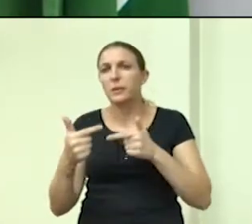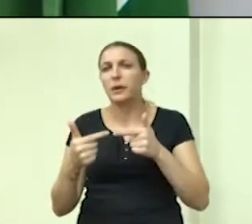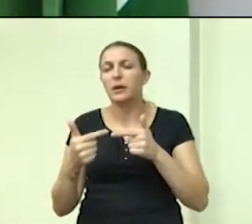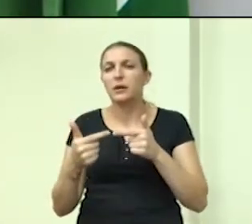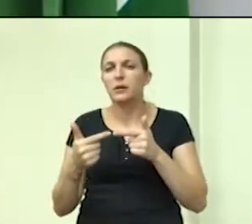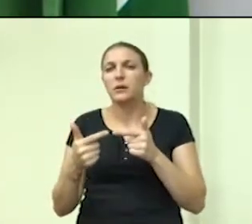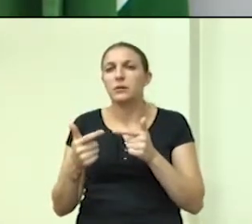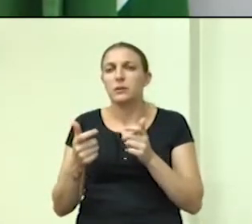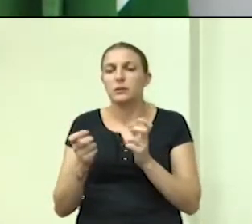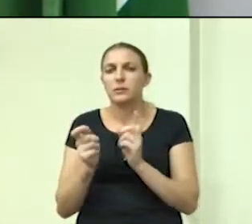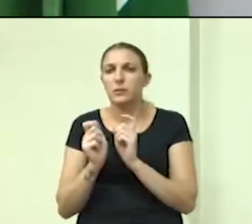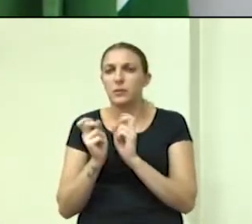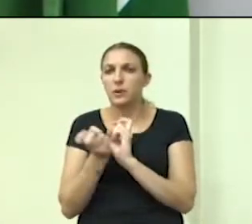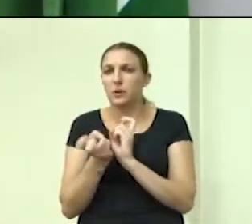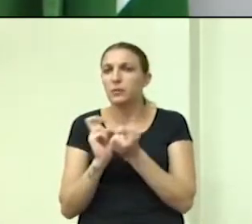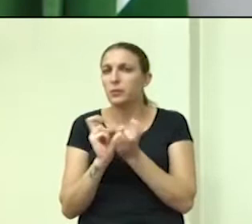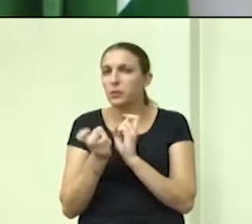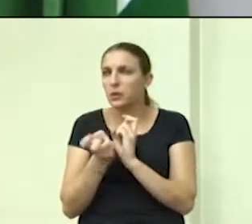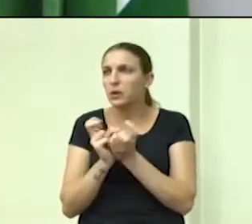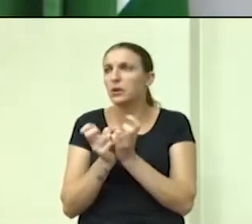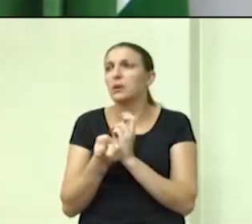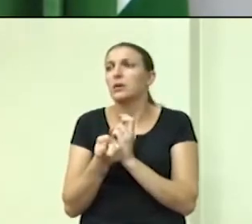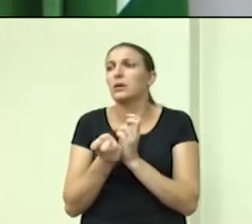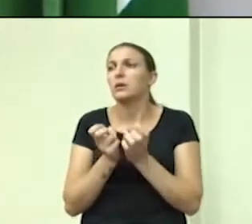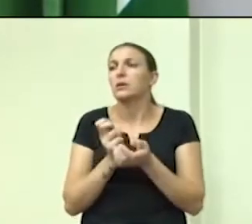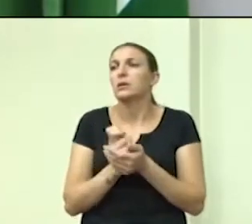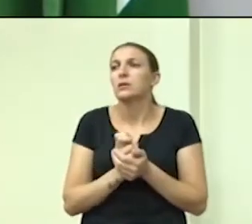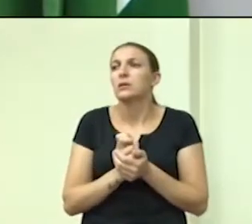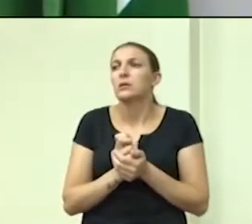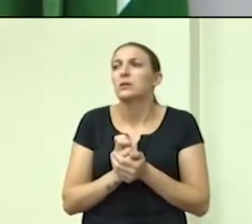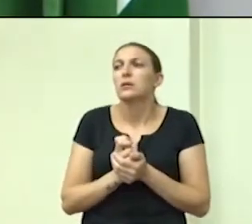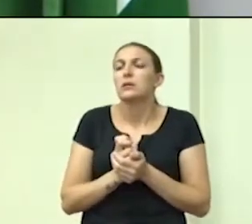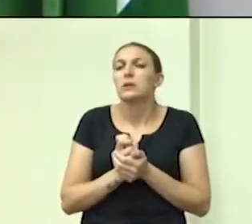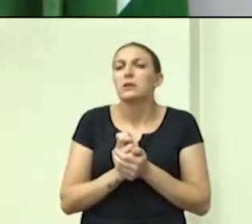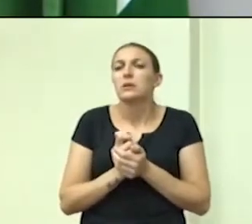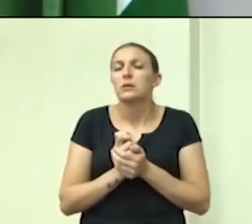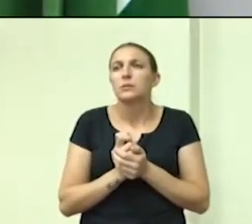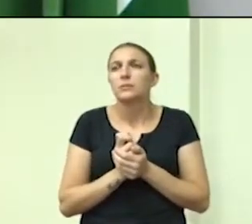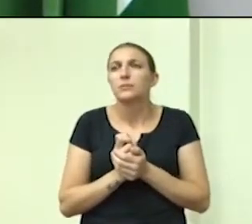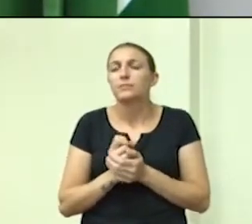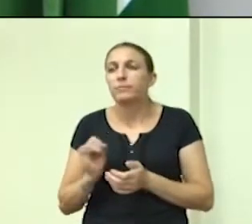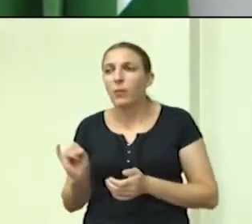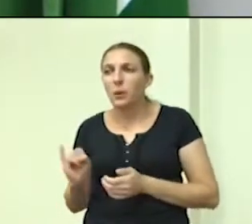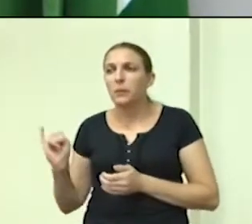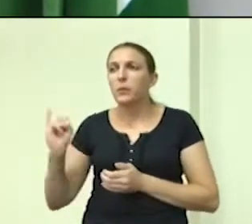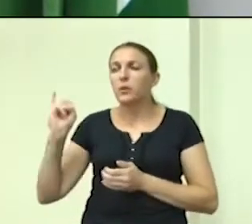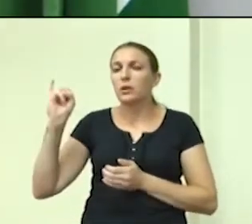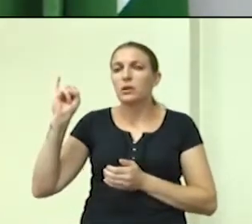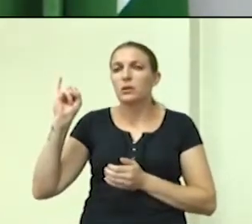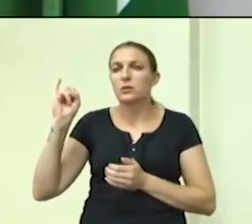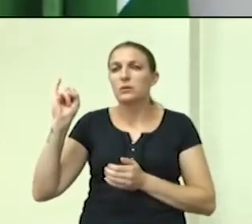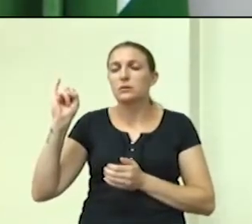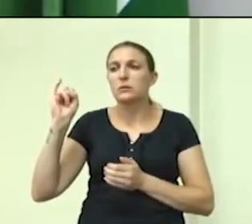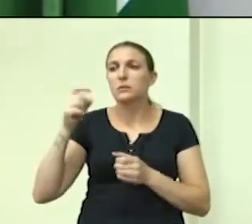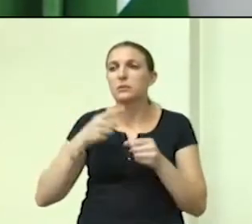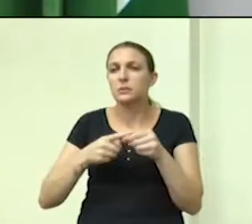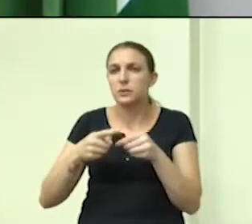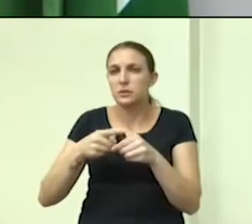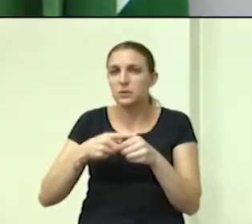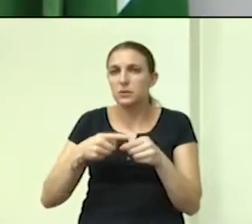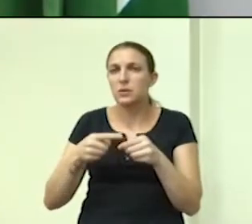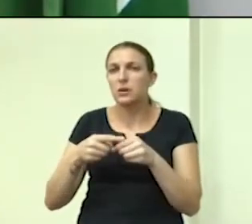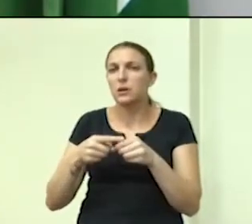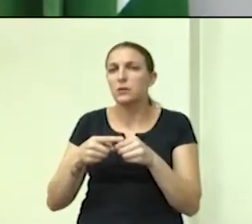né? Então, como o muçulmano já falou, é uma importância muito grande para a cidade a